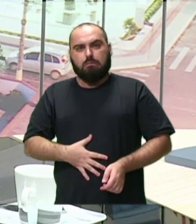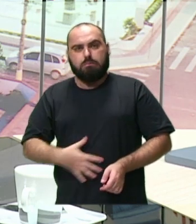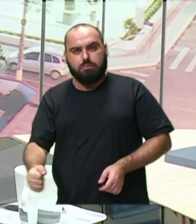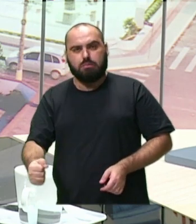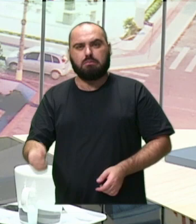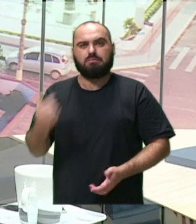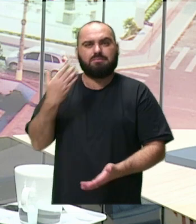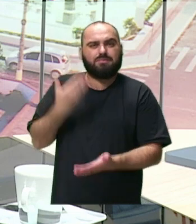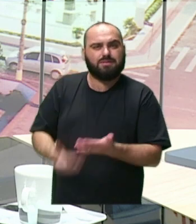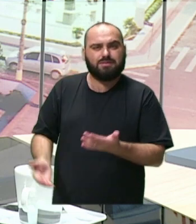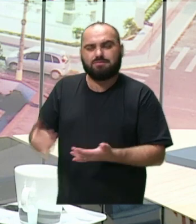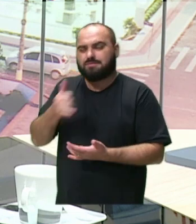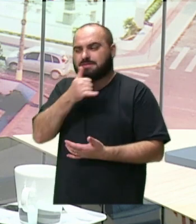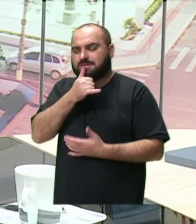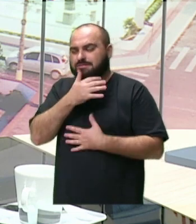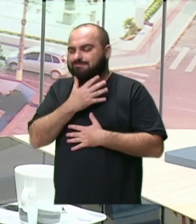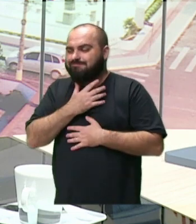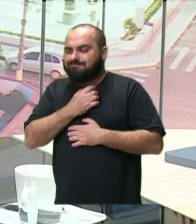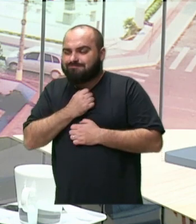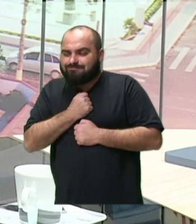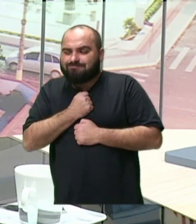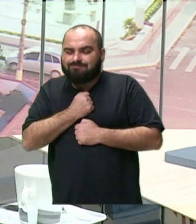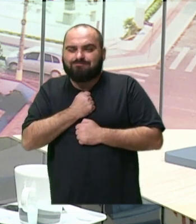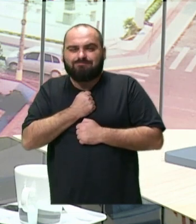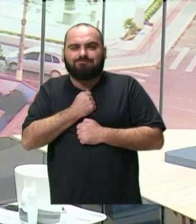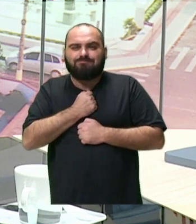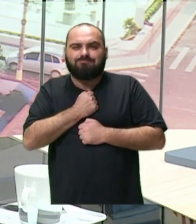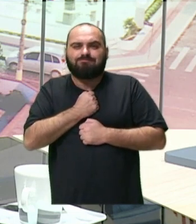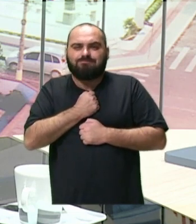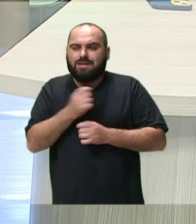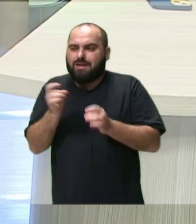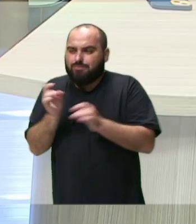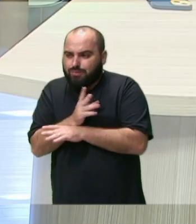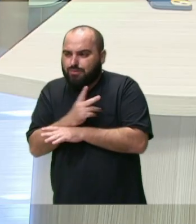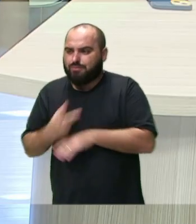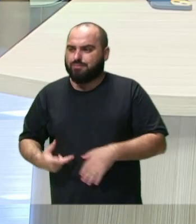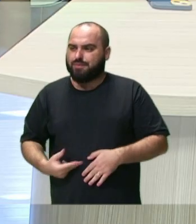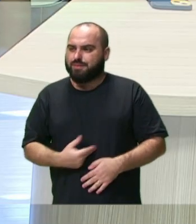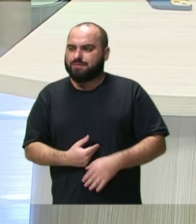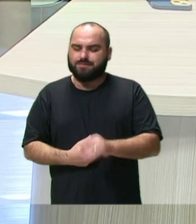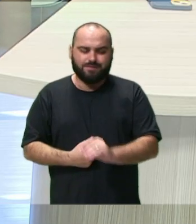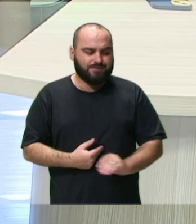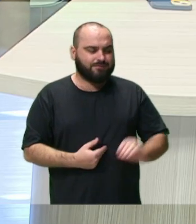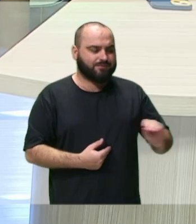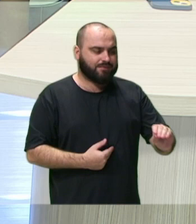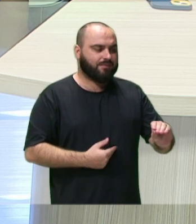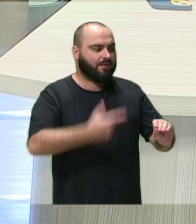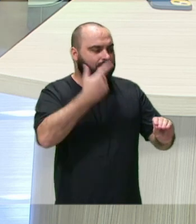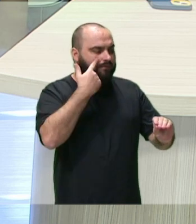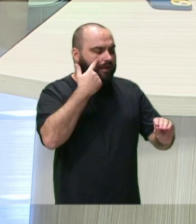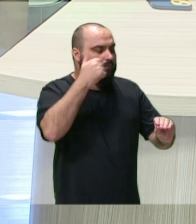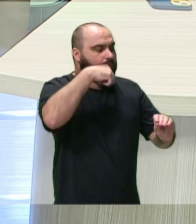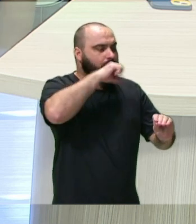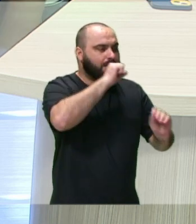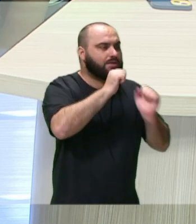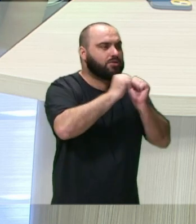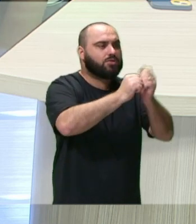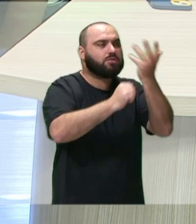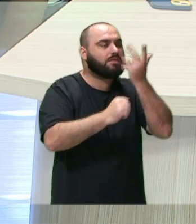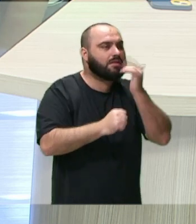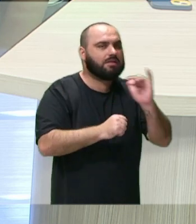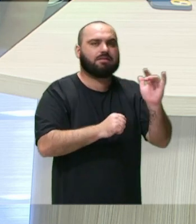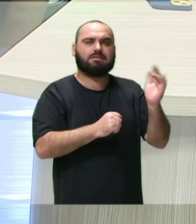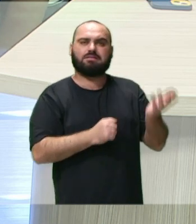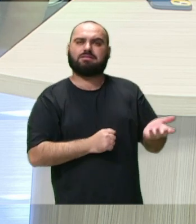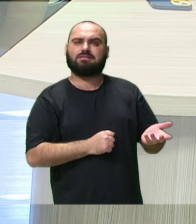perda, estava totalmente fragilizada, dela foi colocada no quarto com outras mães, com crianças felizes, chorando. Então, é um segundo